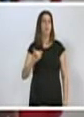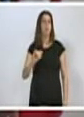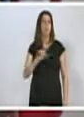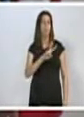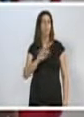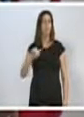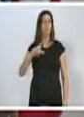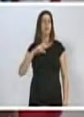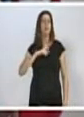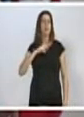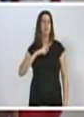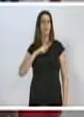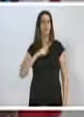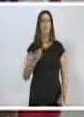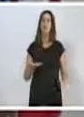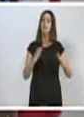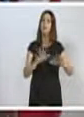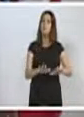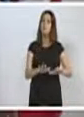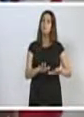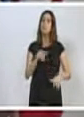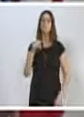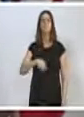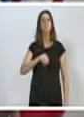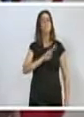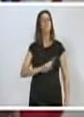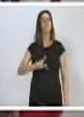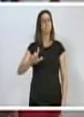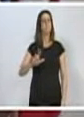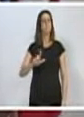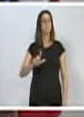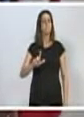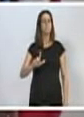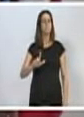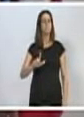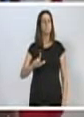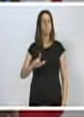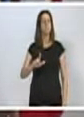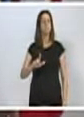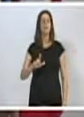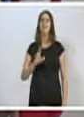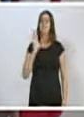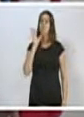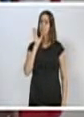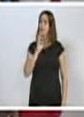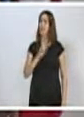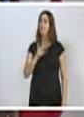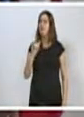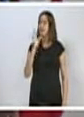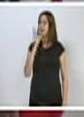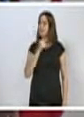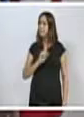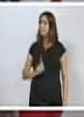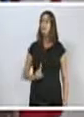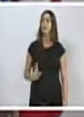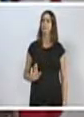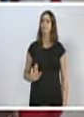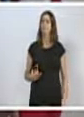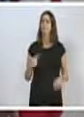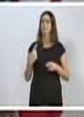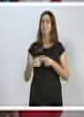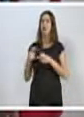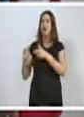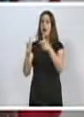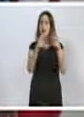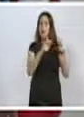uma inclusão social em nossa cidade. E não estava demorando mais muito, não. Aonde